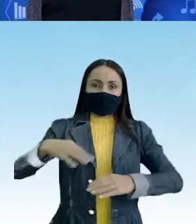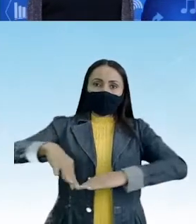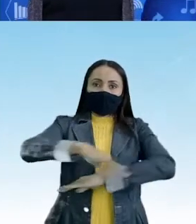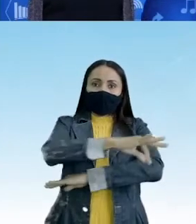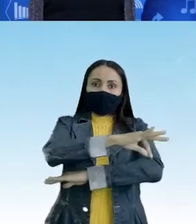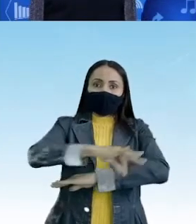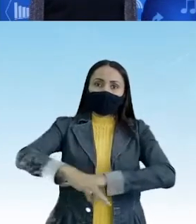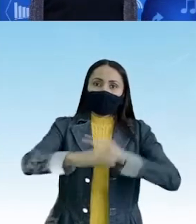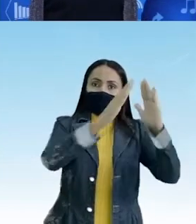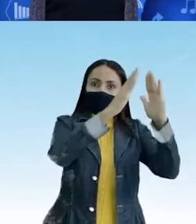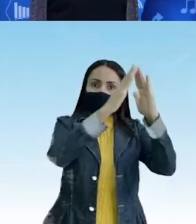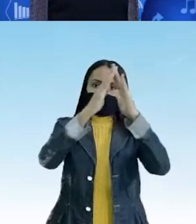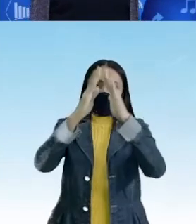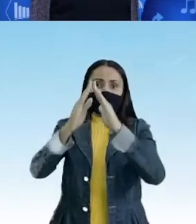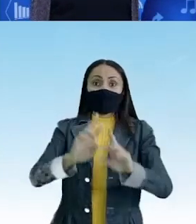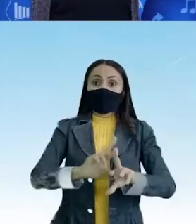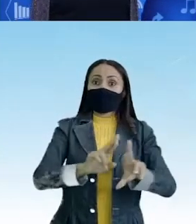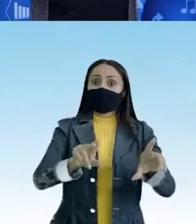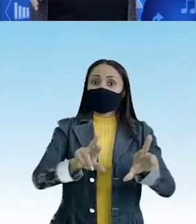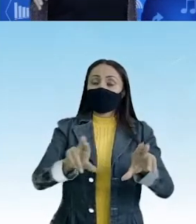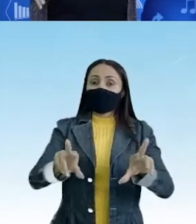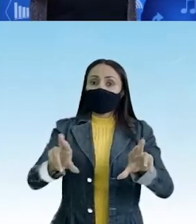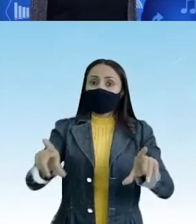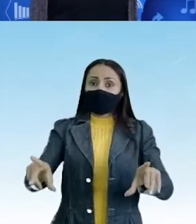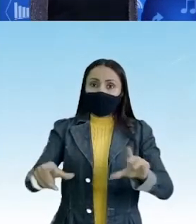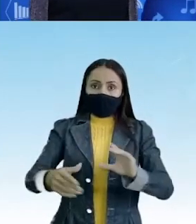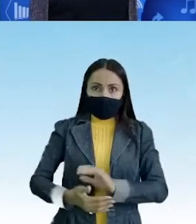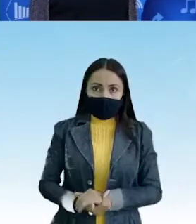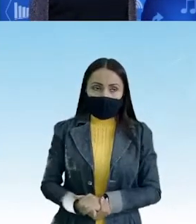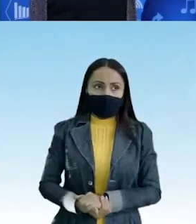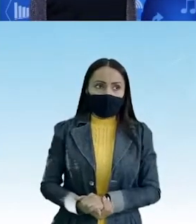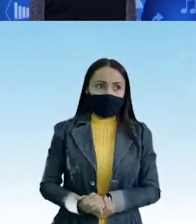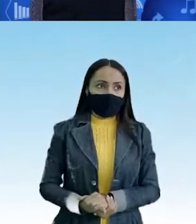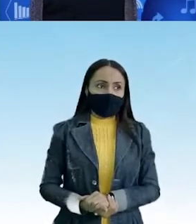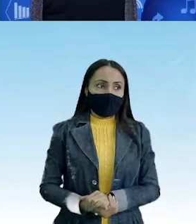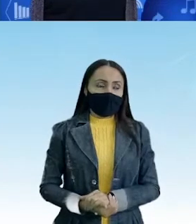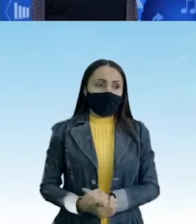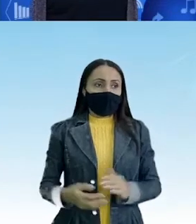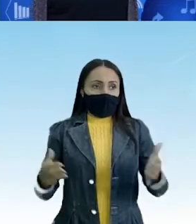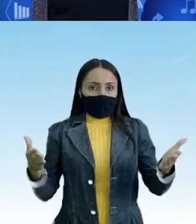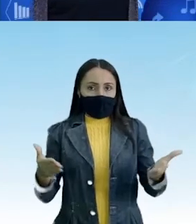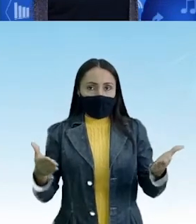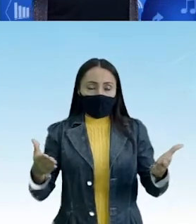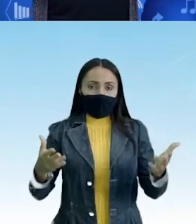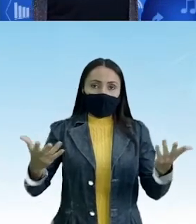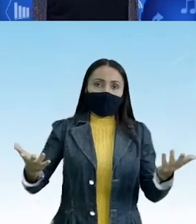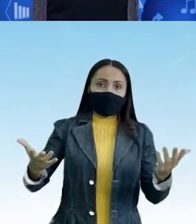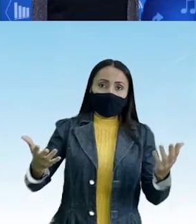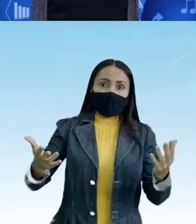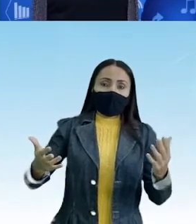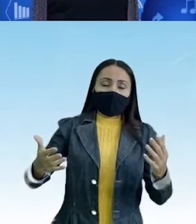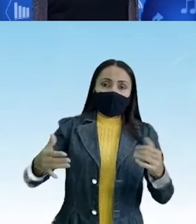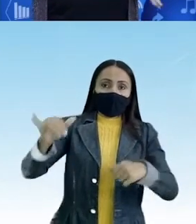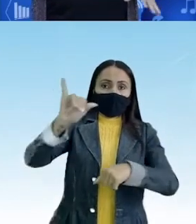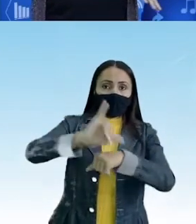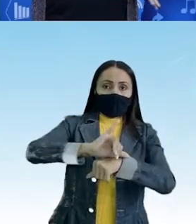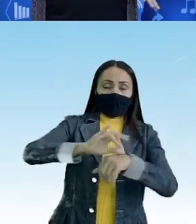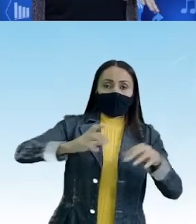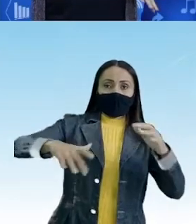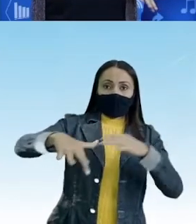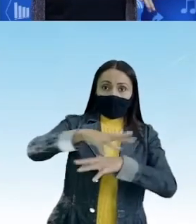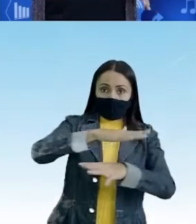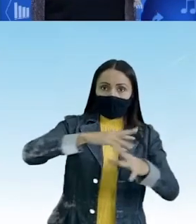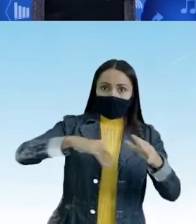bem diferenciada do resto das outras regiões do Brasil. E da gente aqui mesmo no centro da capital de Pernambuco,